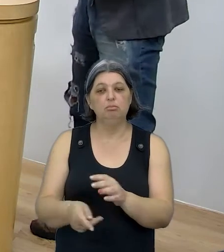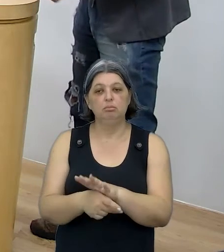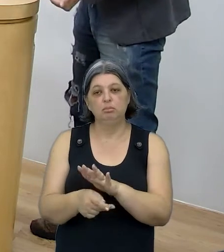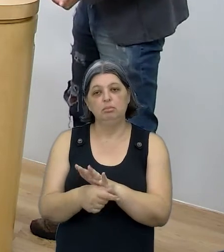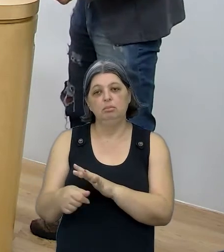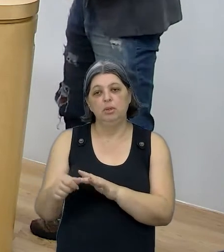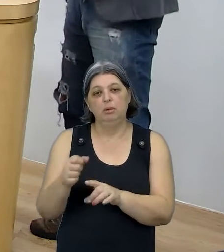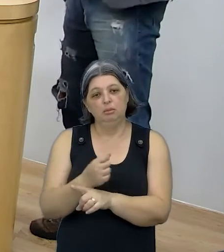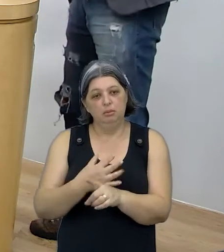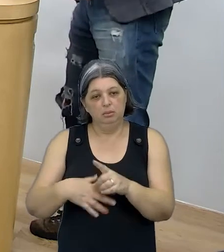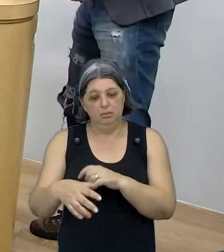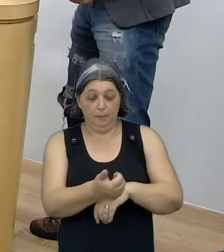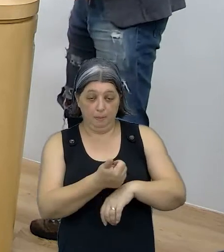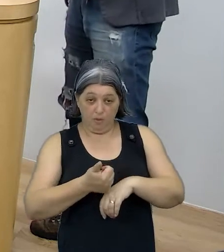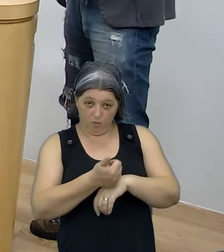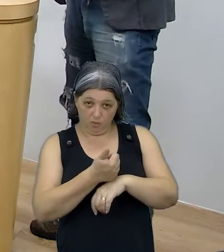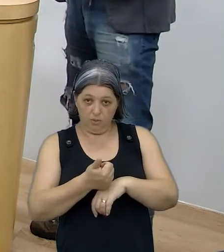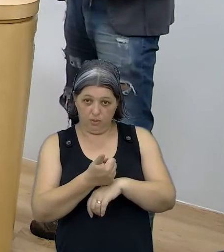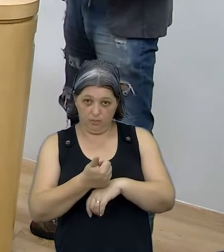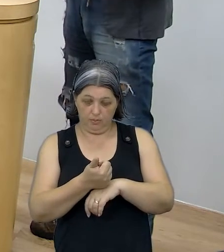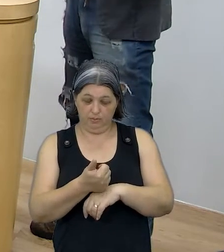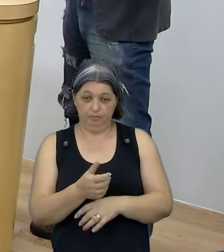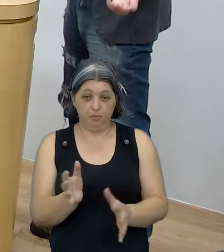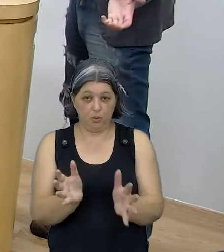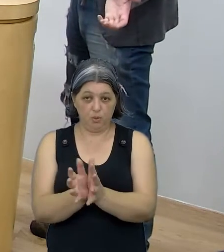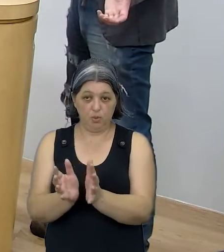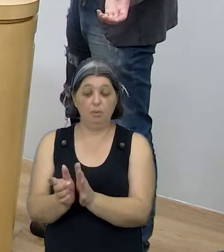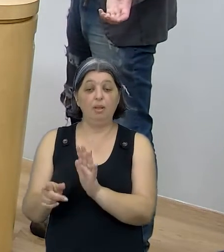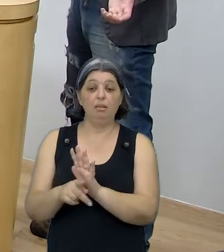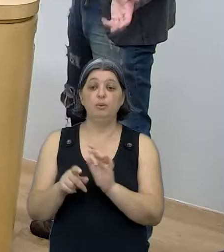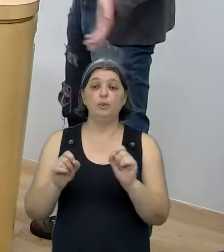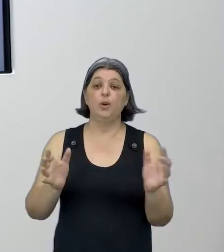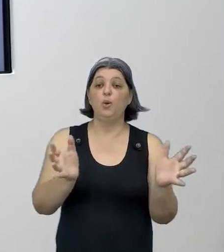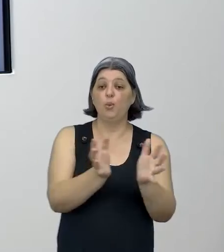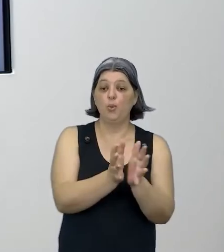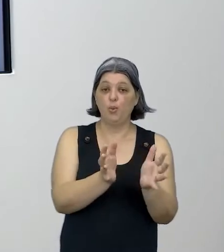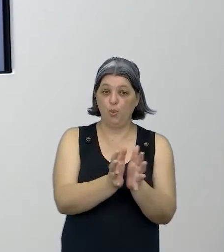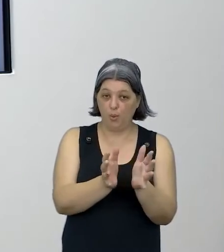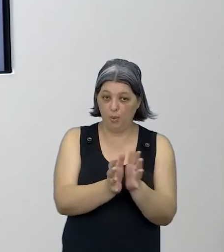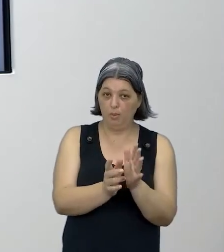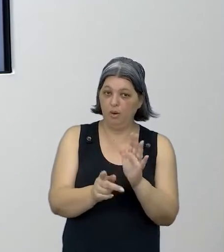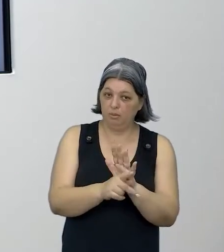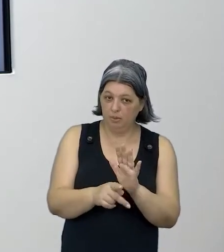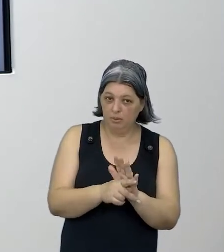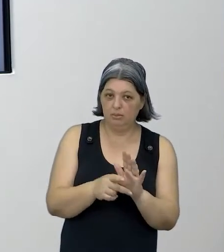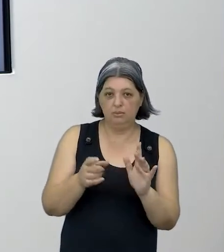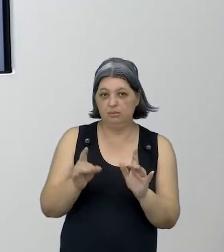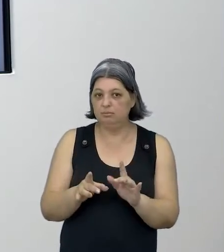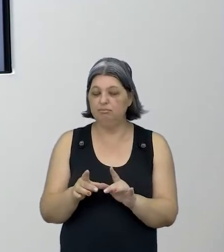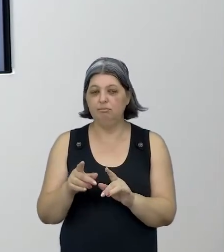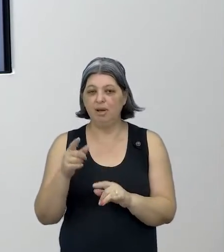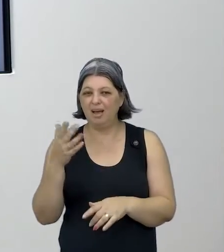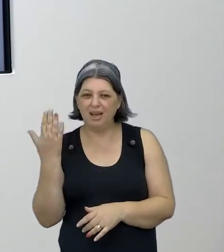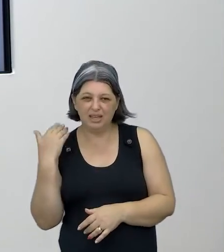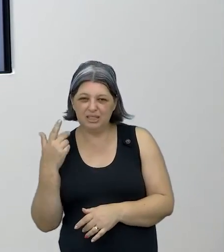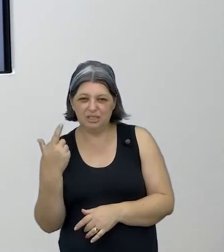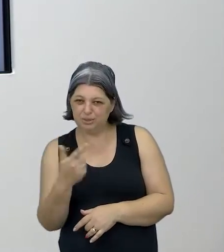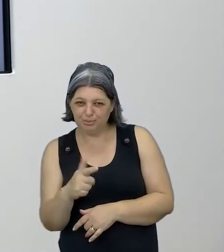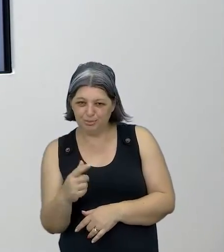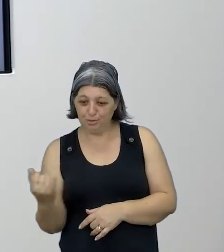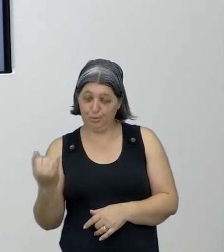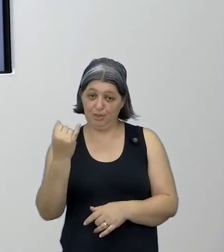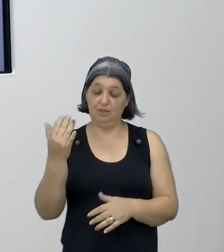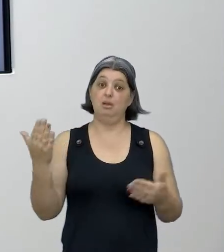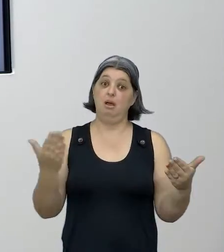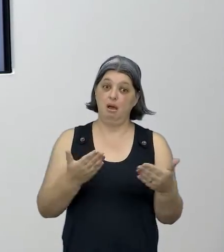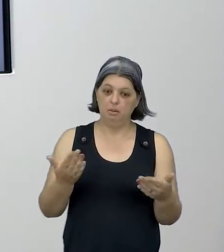mais profissionalizadas. E aí você tem uma classe média, que agora deixa de ser irrelevante e começa a se formar